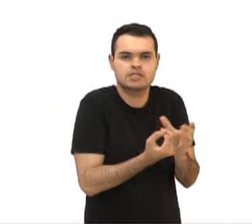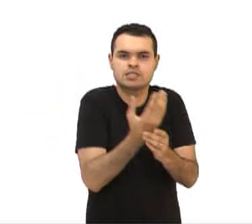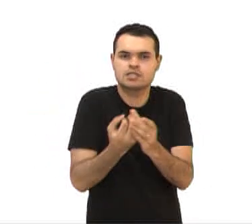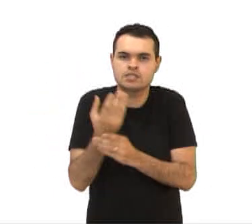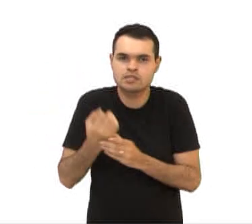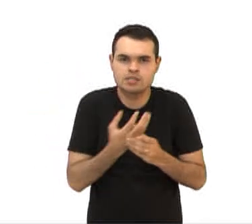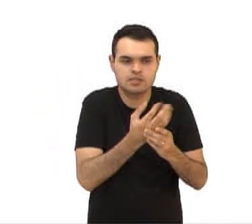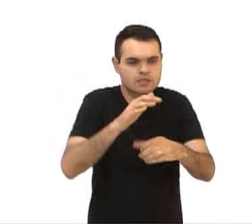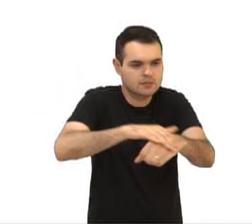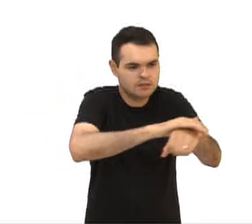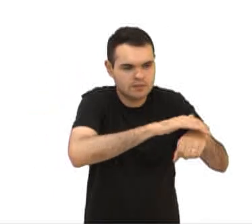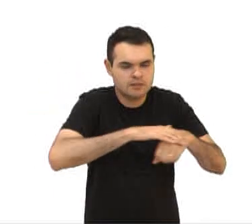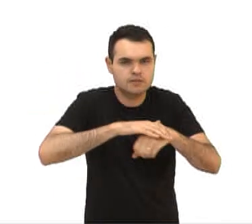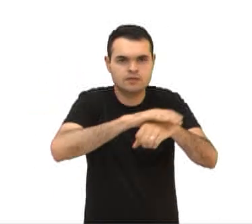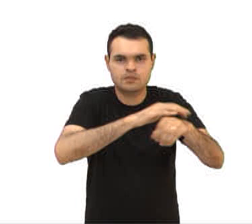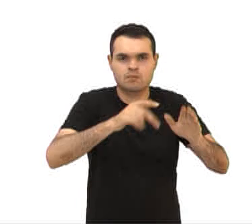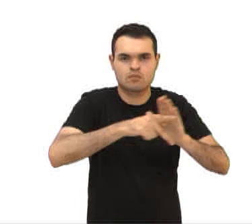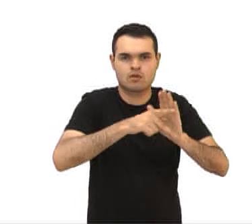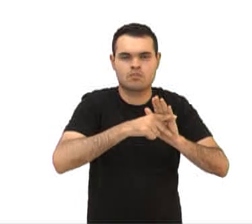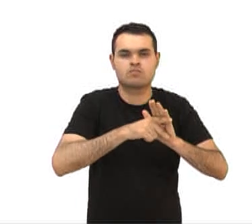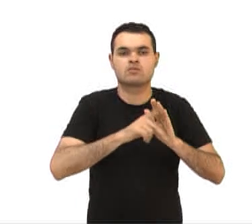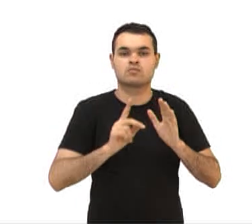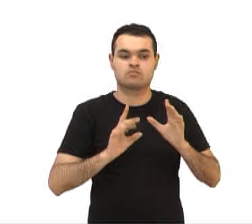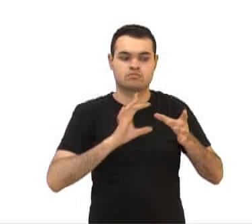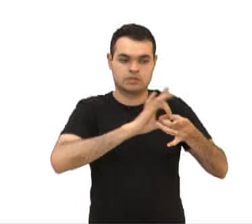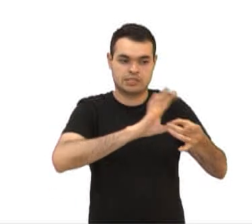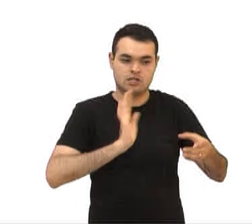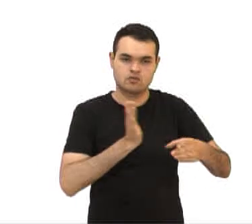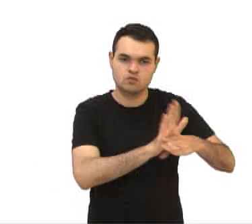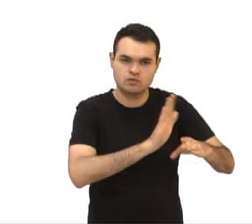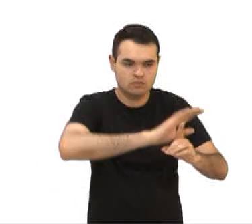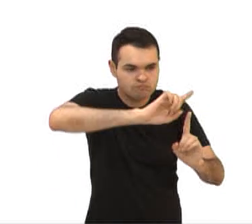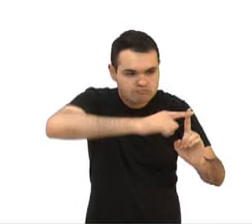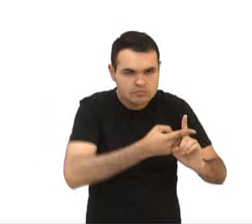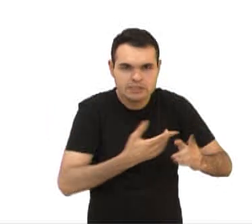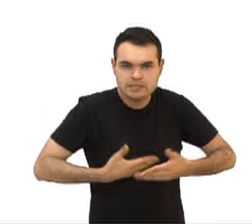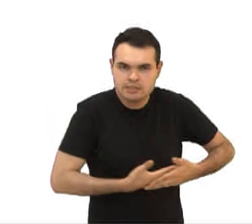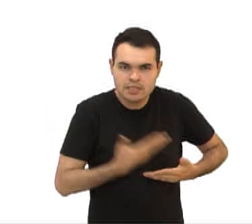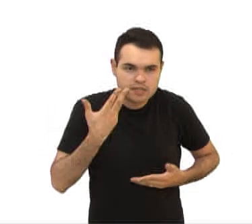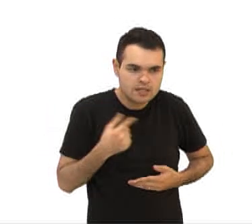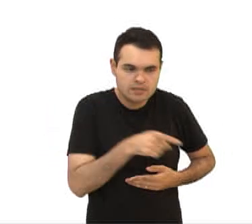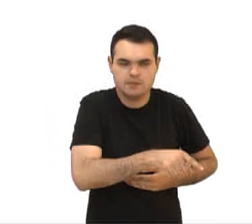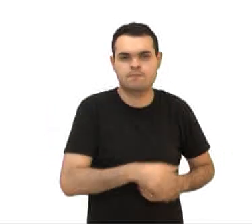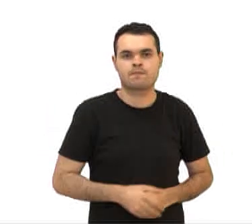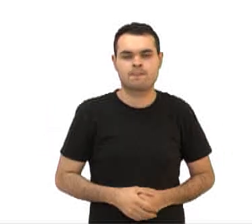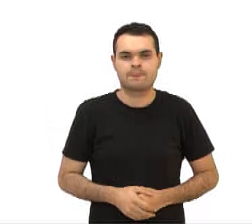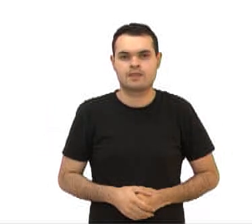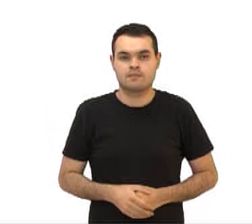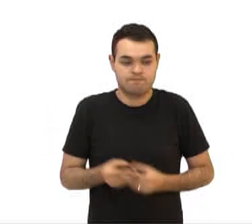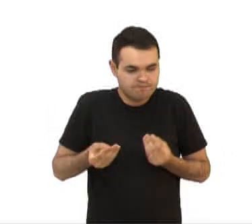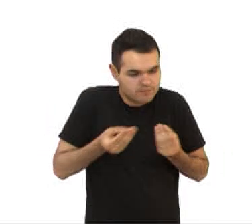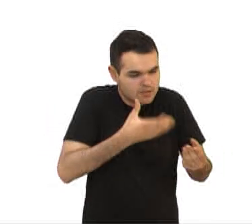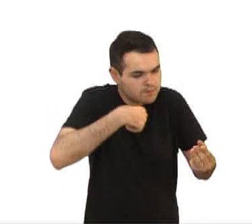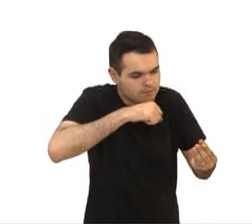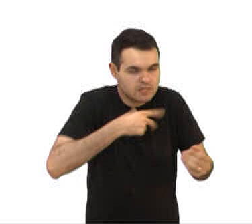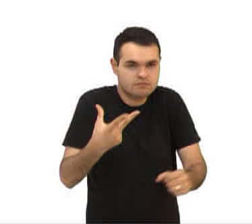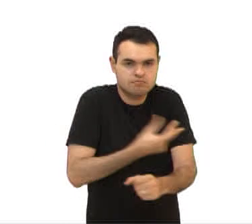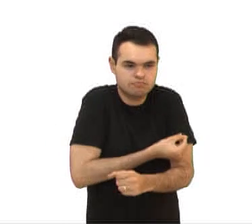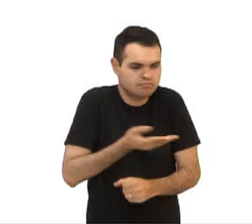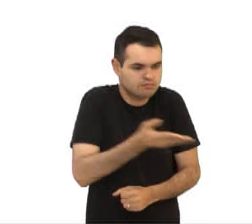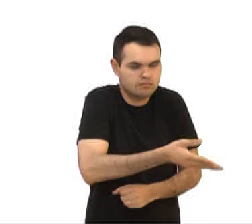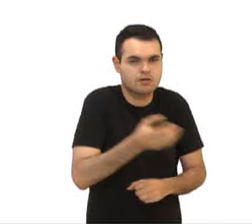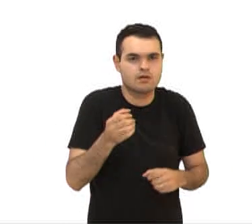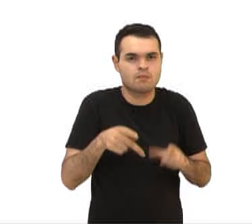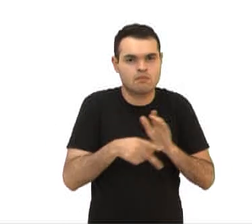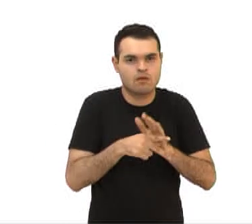evitar a eritroblastose fetal. Esse medicamento contém um preparado de anticorpos que, ao ser injetado nas mães, impedem que elas produzam